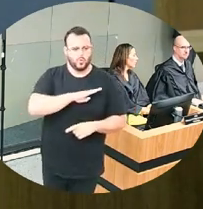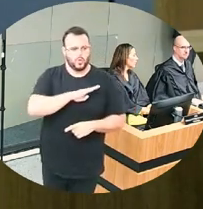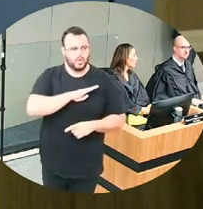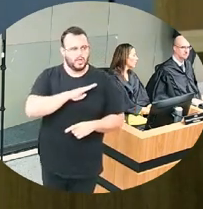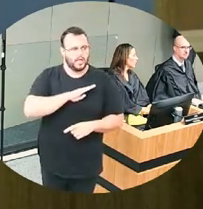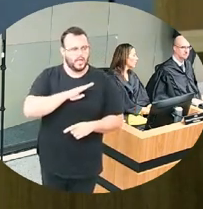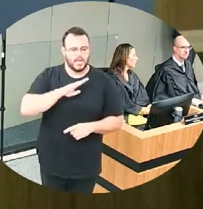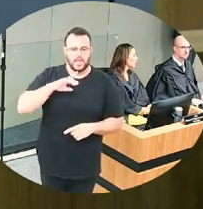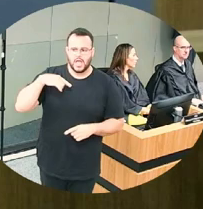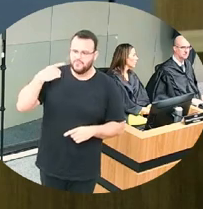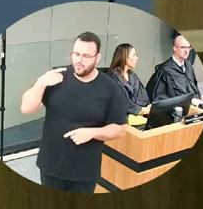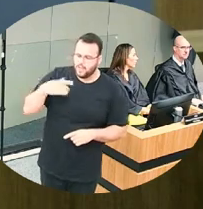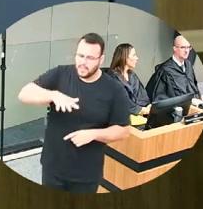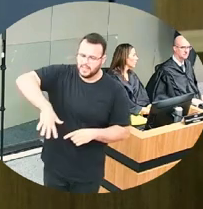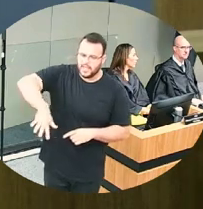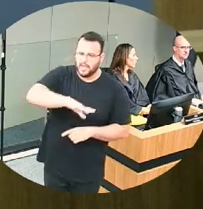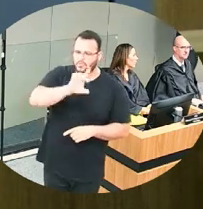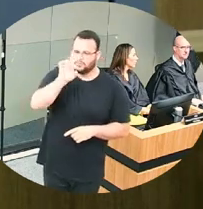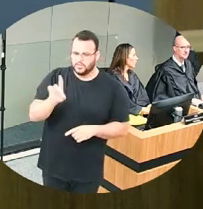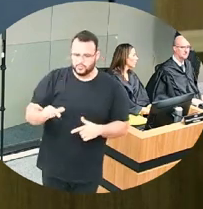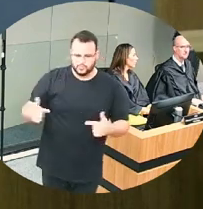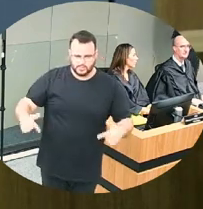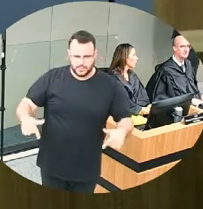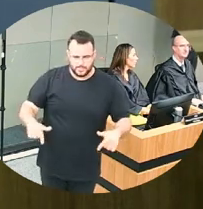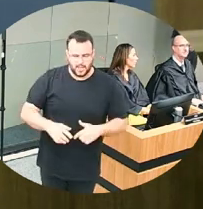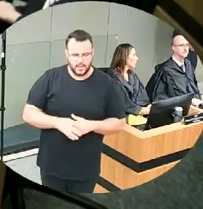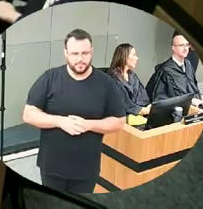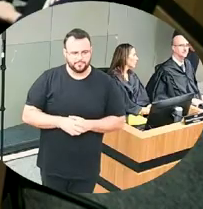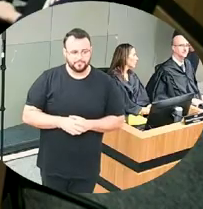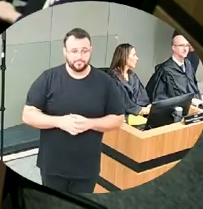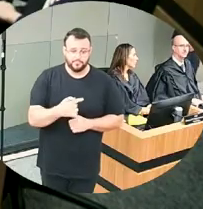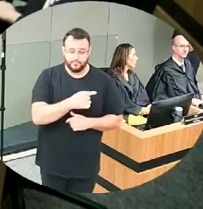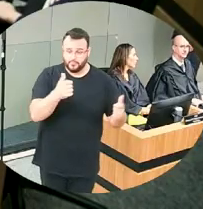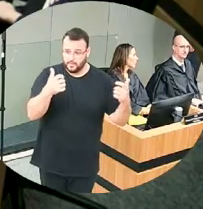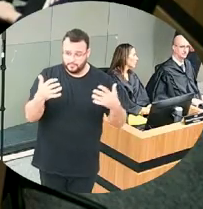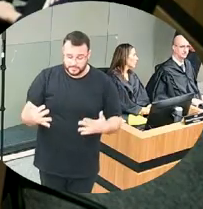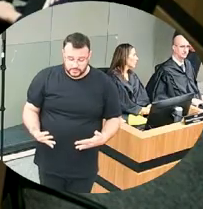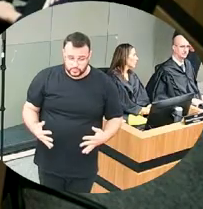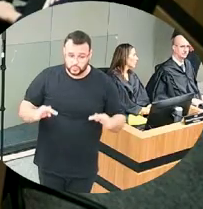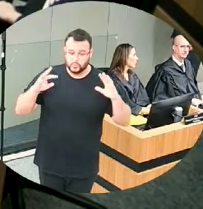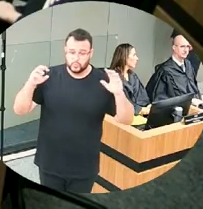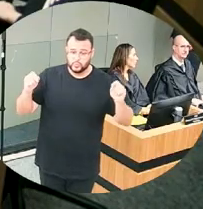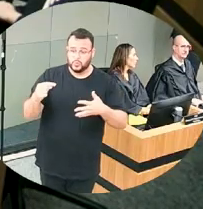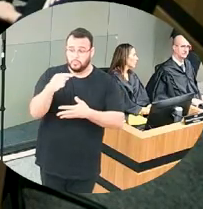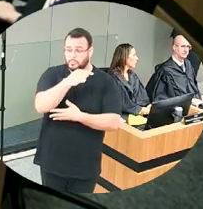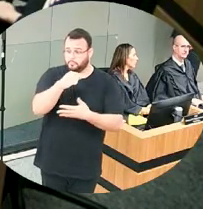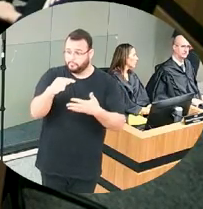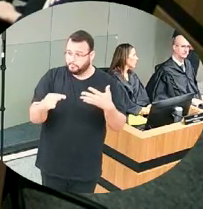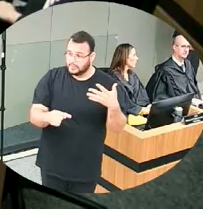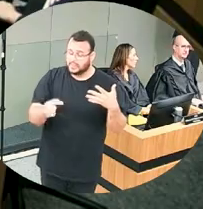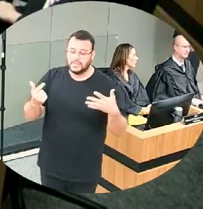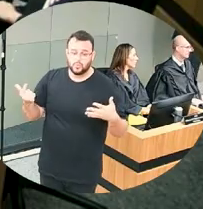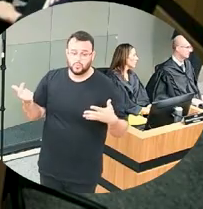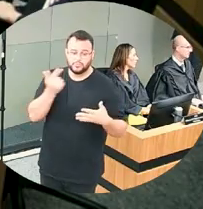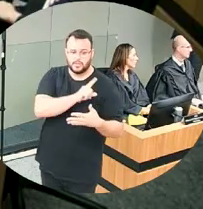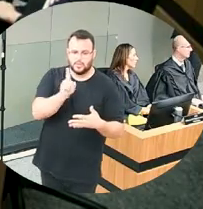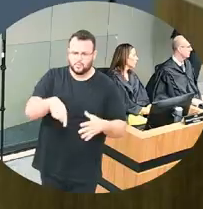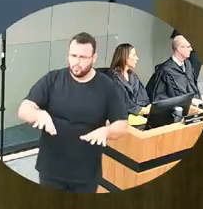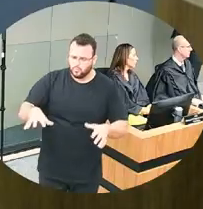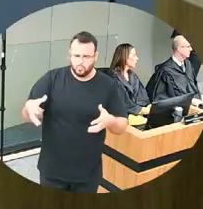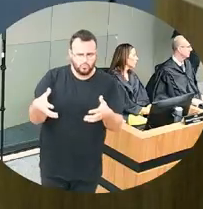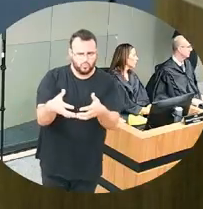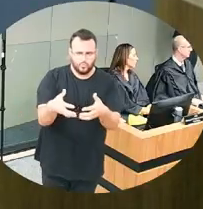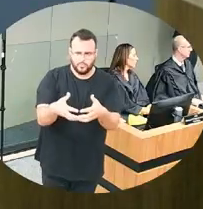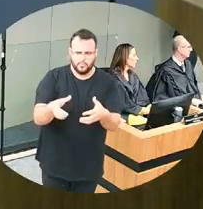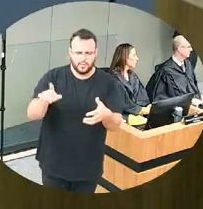advogados da área do Direito do Trabalho ele contou aqui todas as conquistas do senhores porque é um time